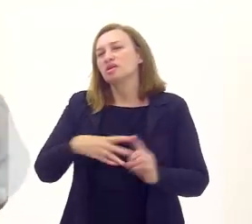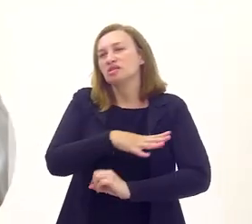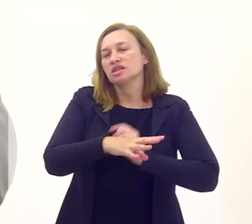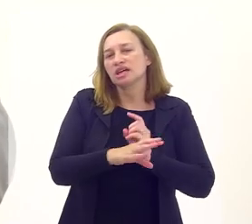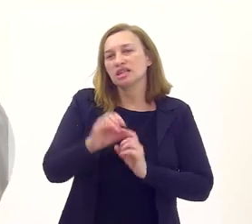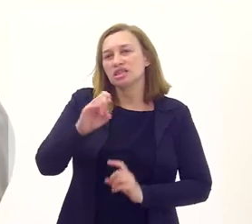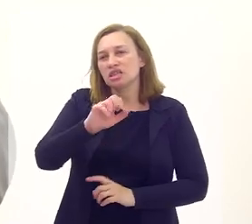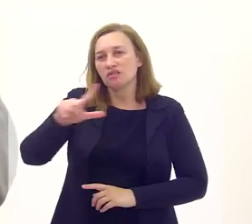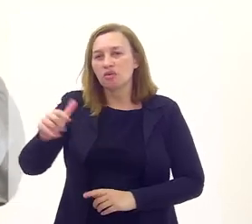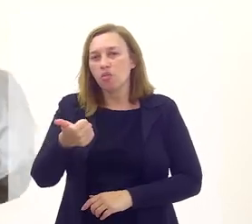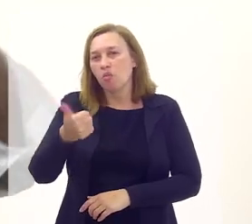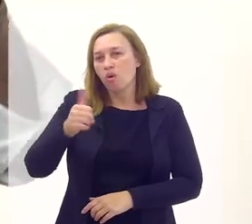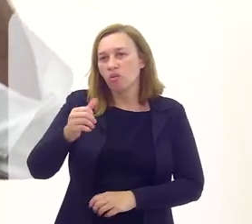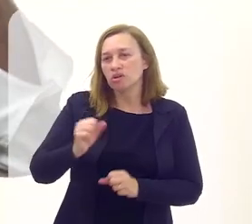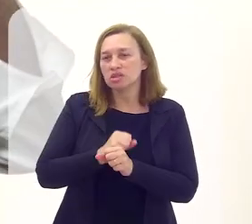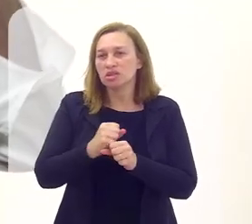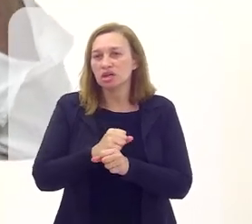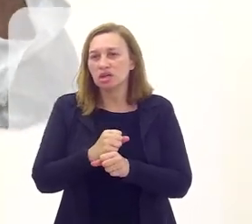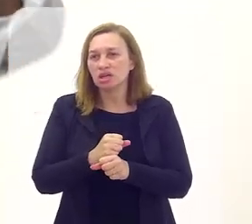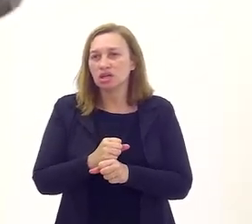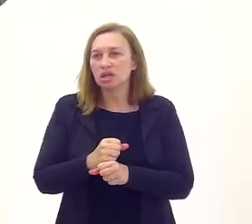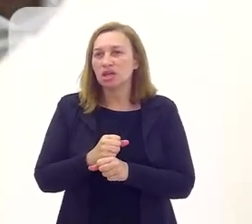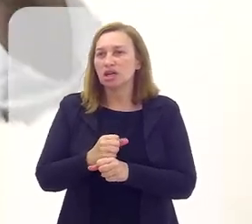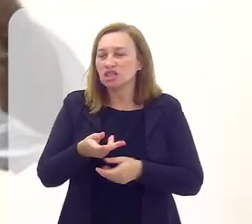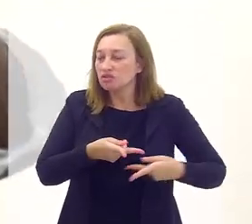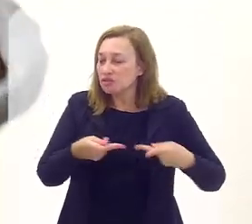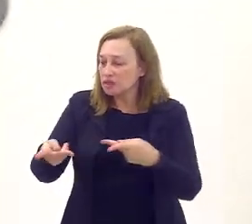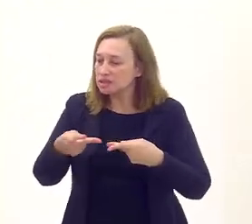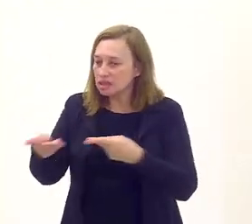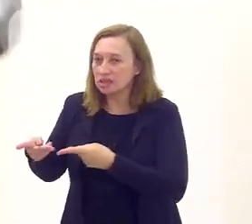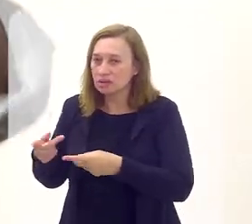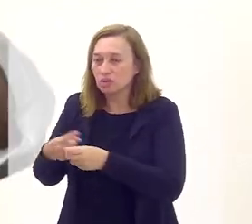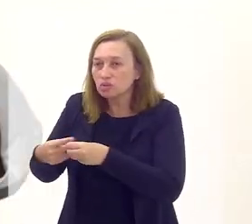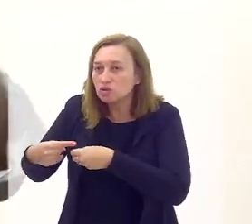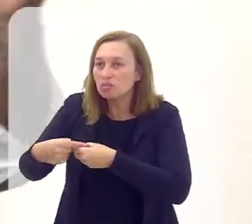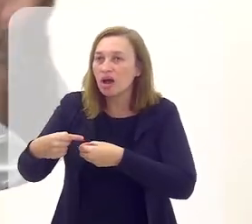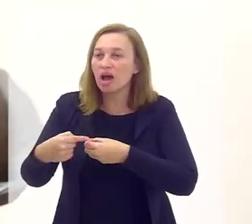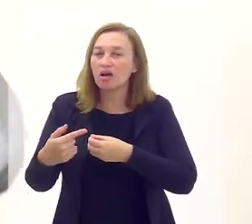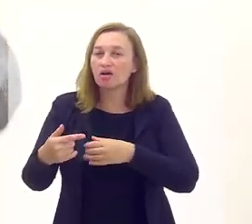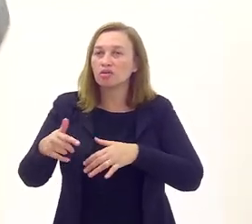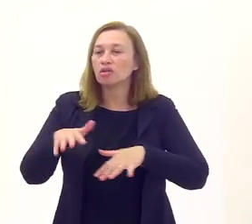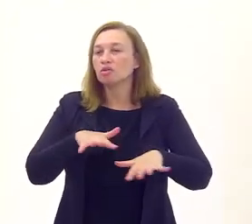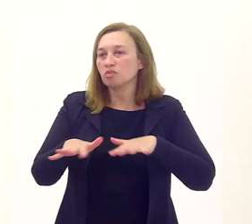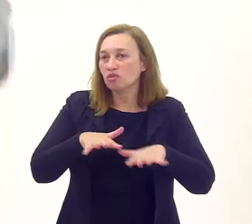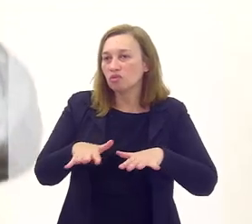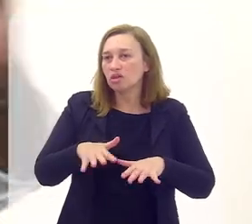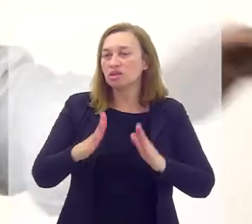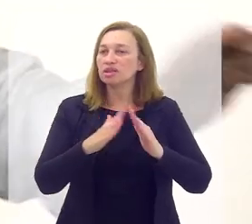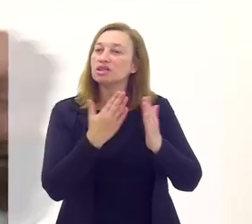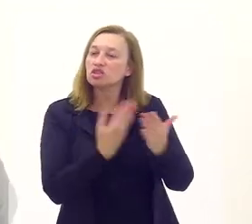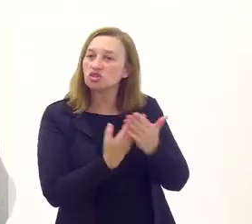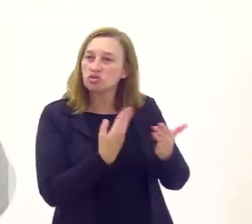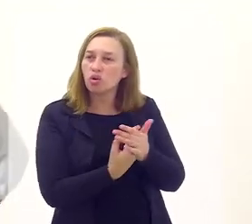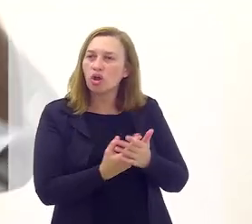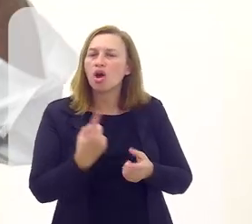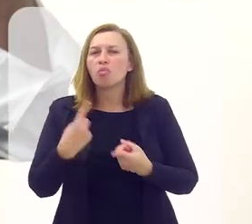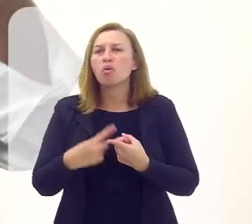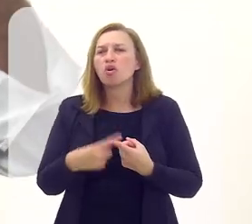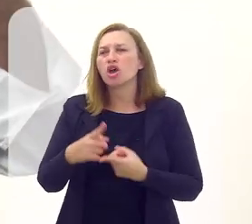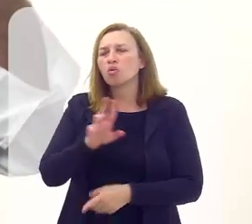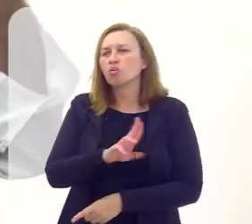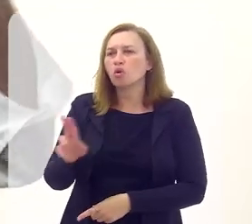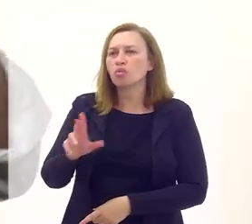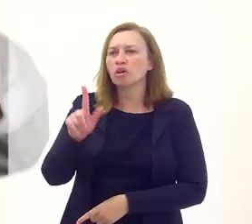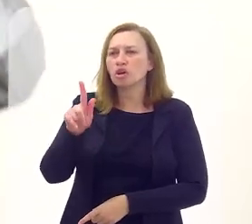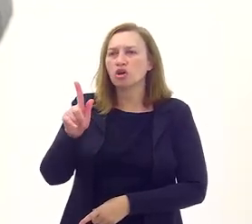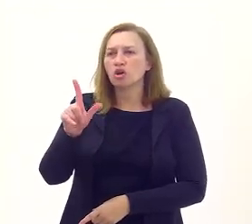Eles existem há 11 anos. E eles pegam bairro por bairro, mobilizam as escolas. Por que chama Glória? Bom, tem que